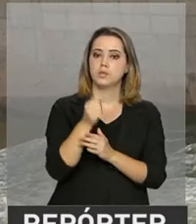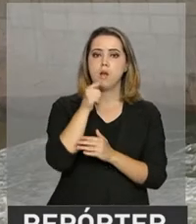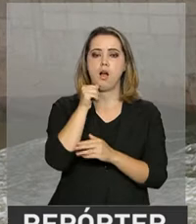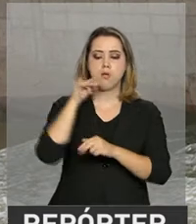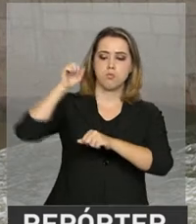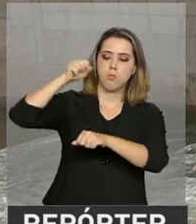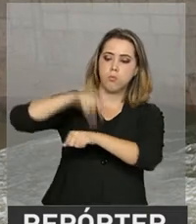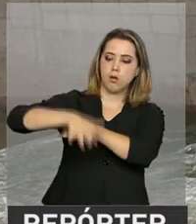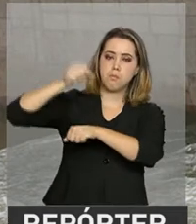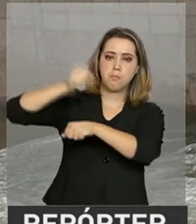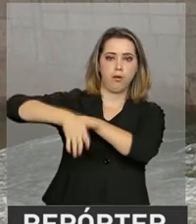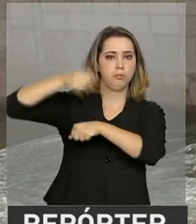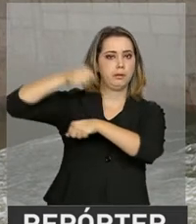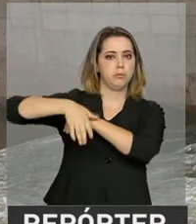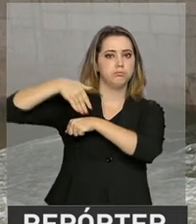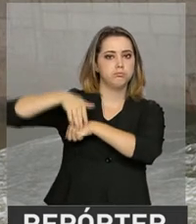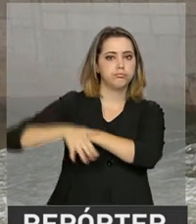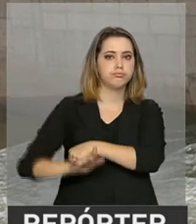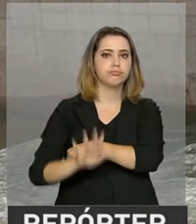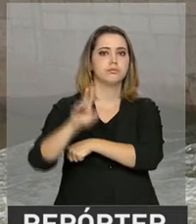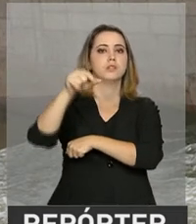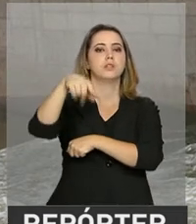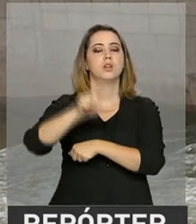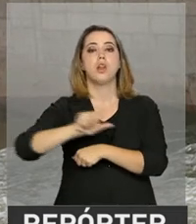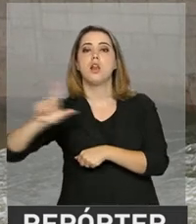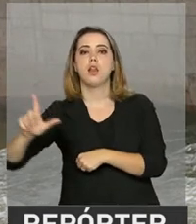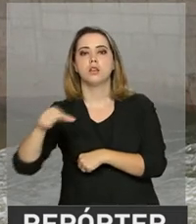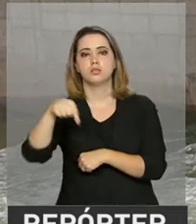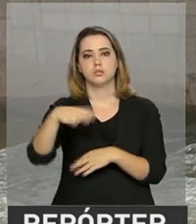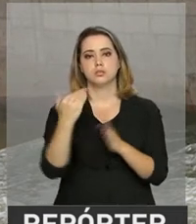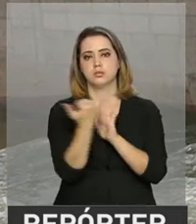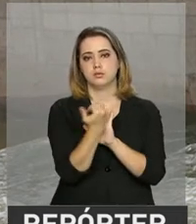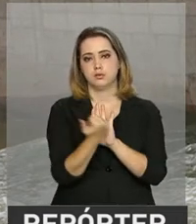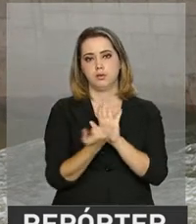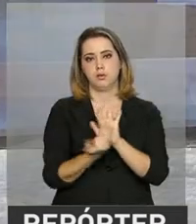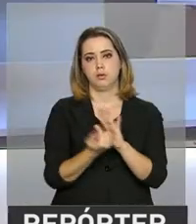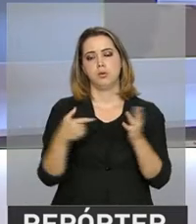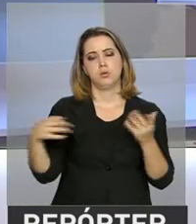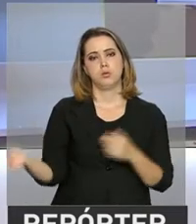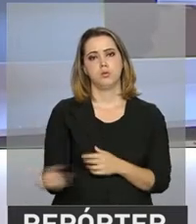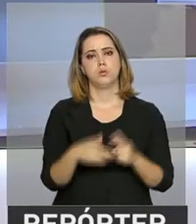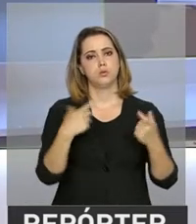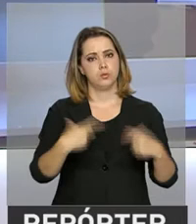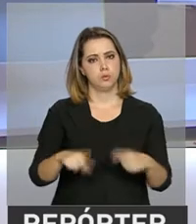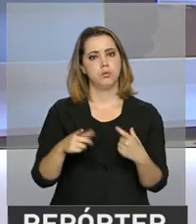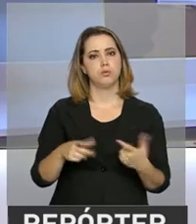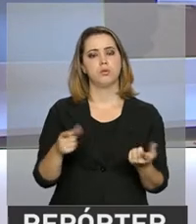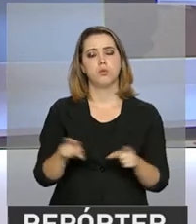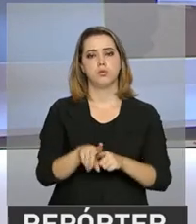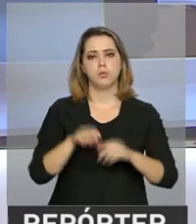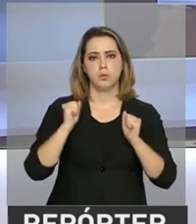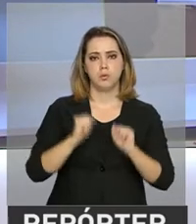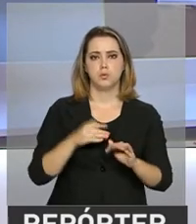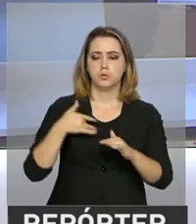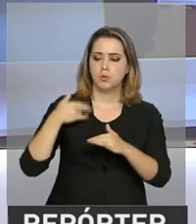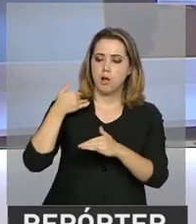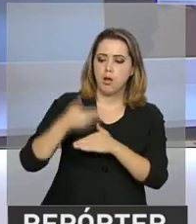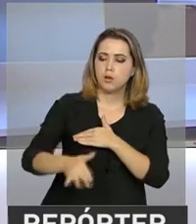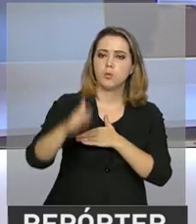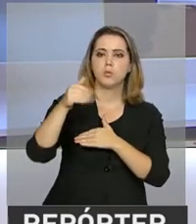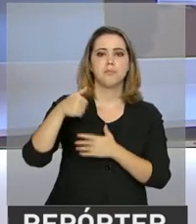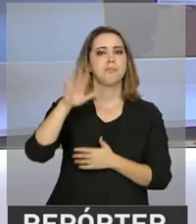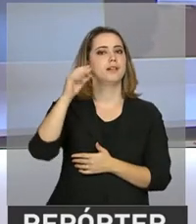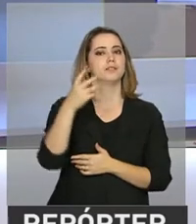processo de bombeamento do eixo leste do programa. Essa nova estação de bombeamento vai permitir o avanço de água por mais